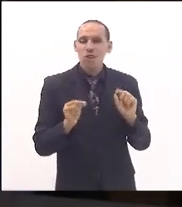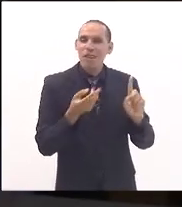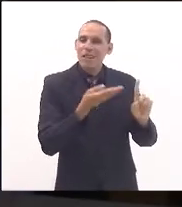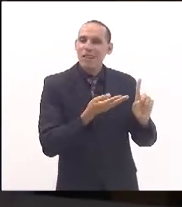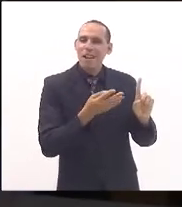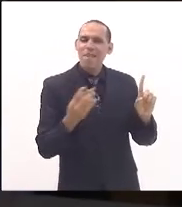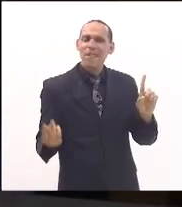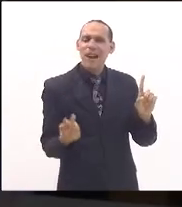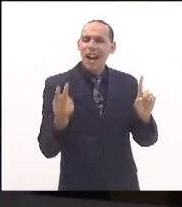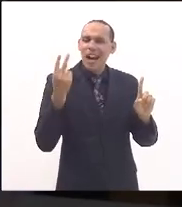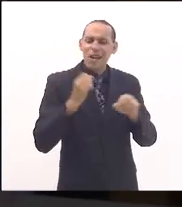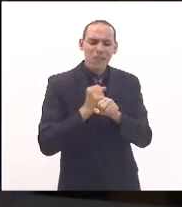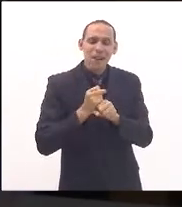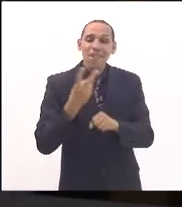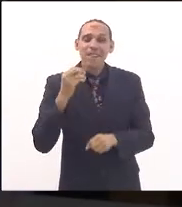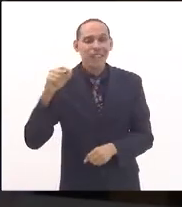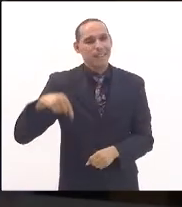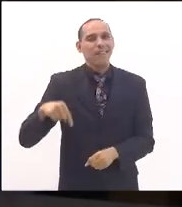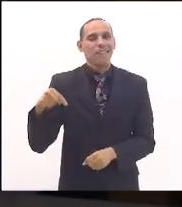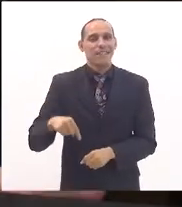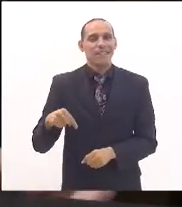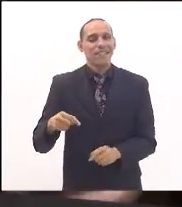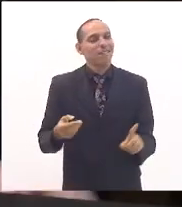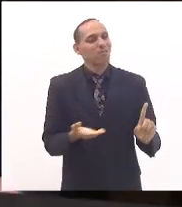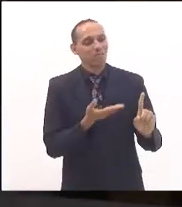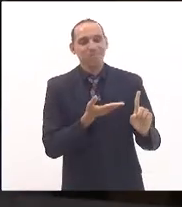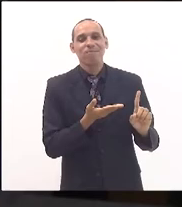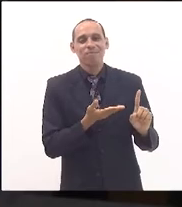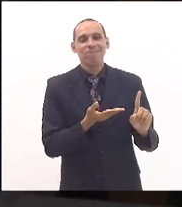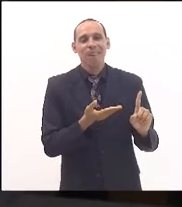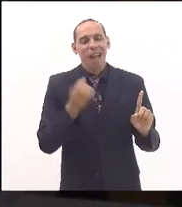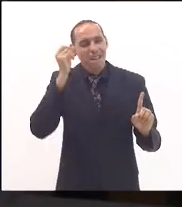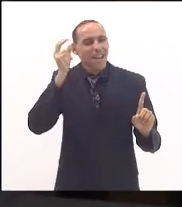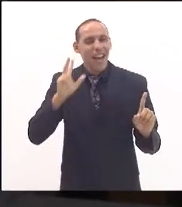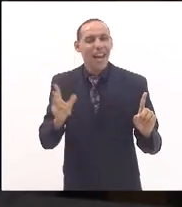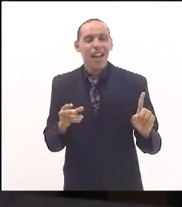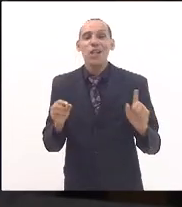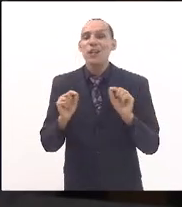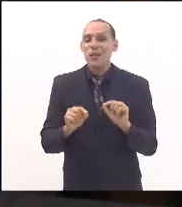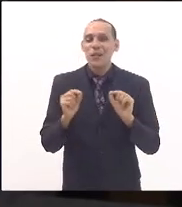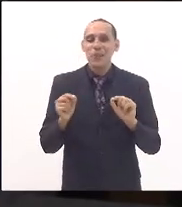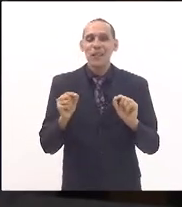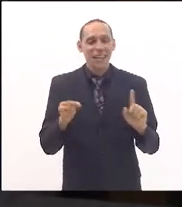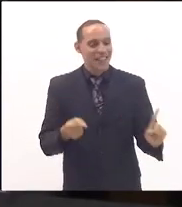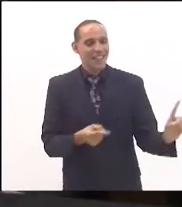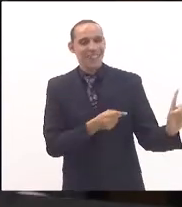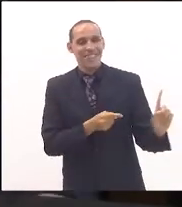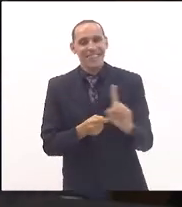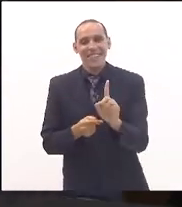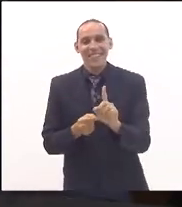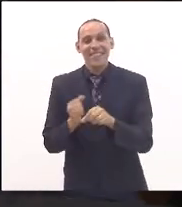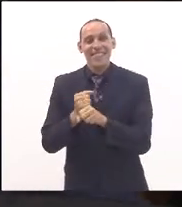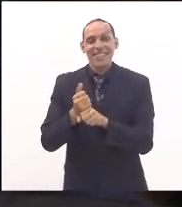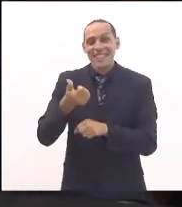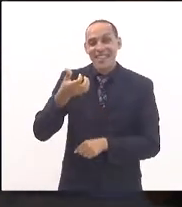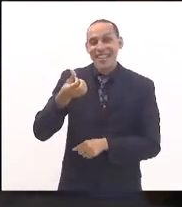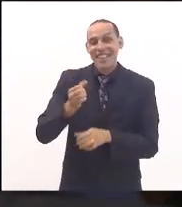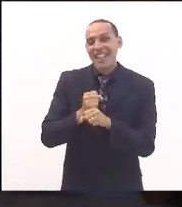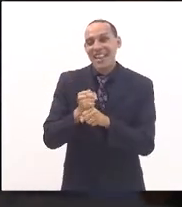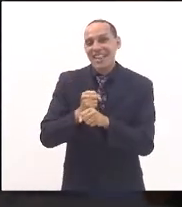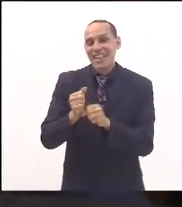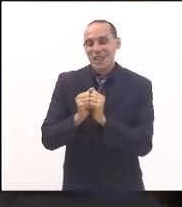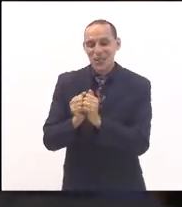da Flávia que tá aqui há 20 anos e espertamente ele consegue fazer ela ficar com ele 16 anos